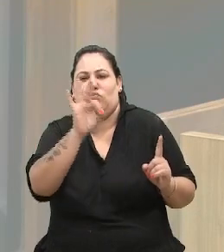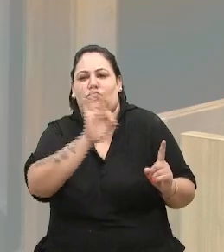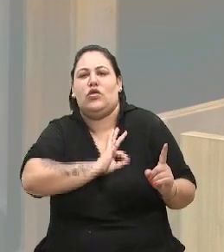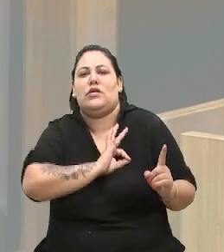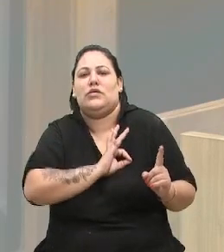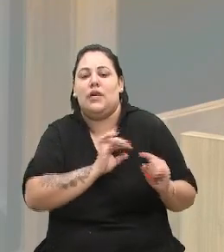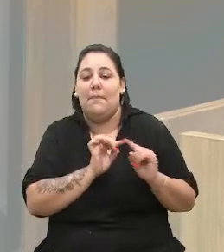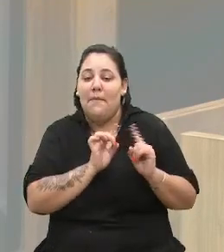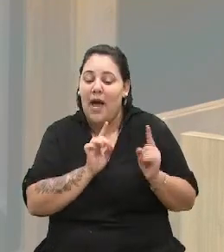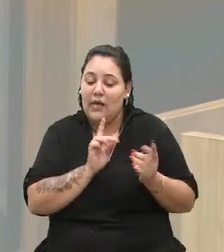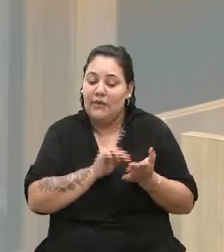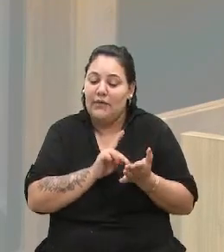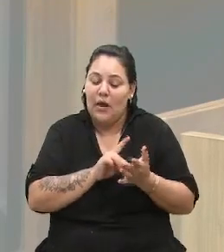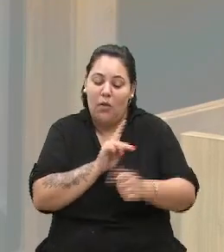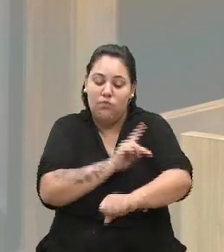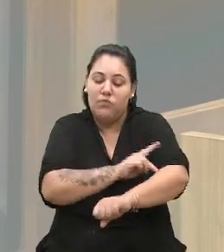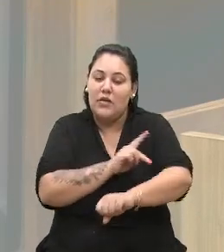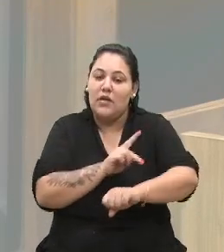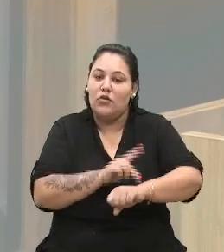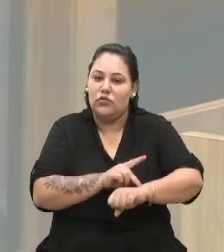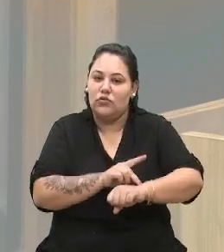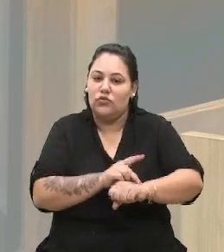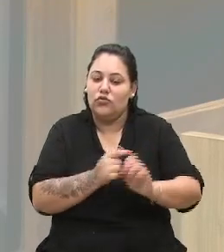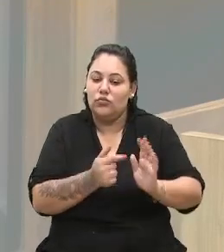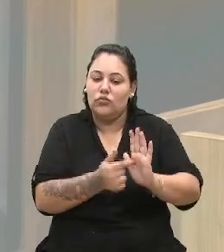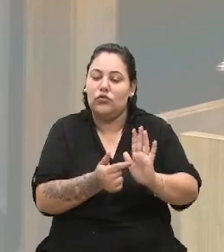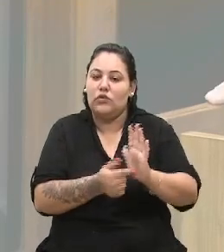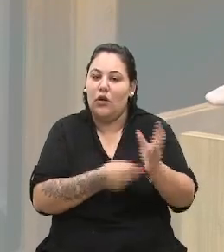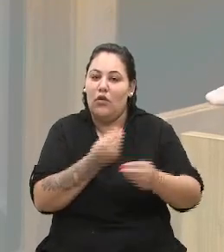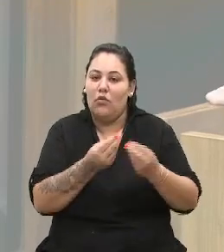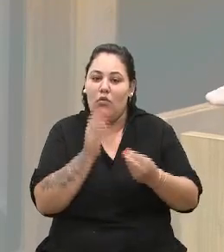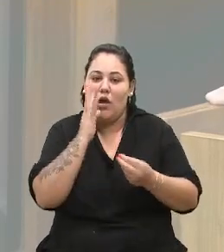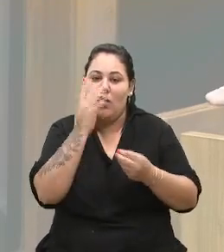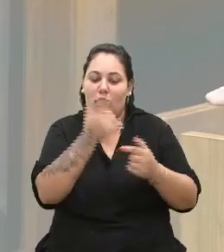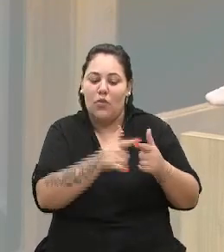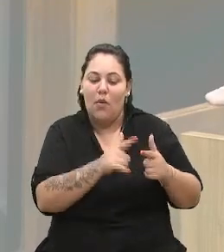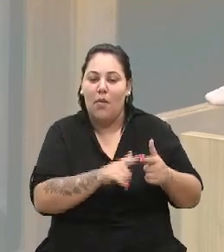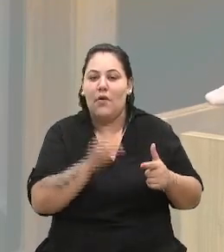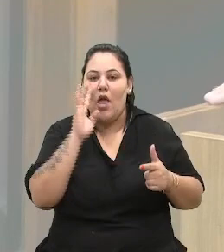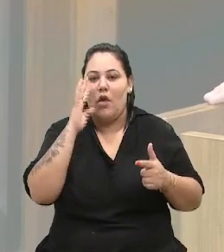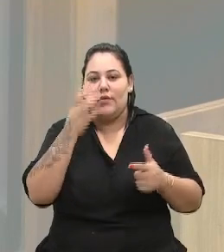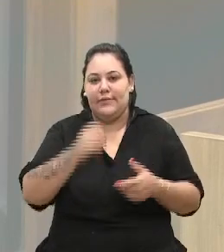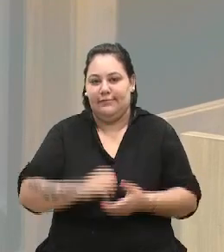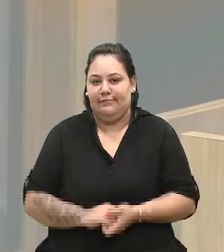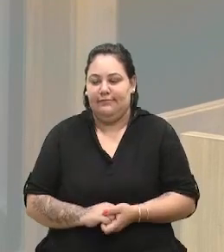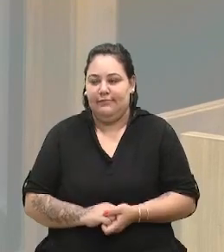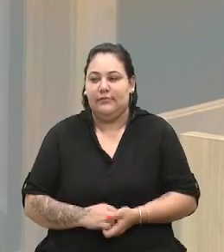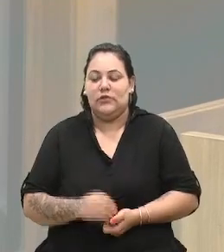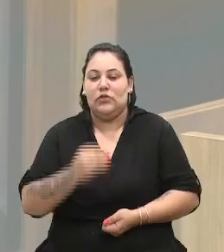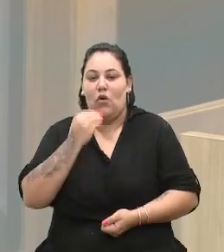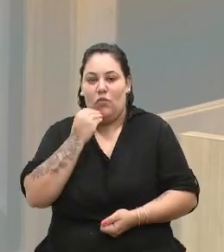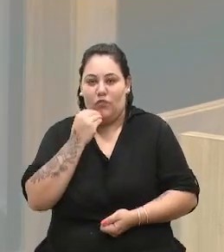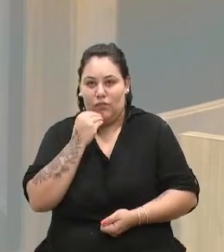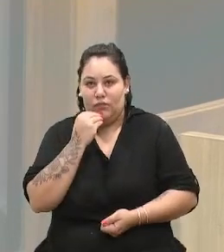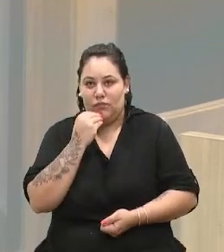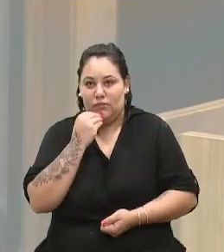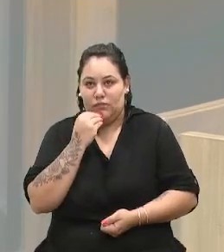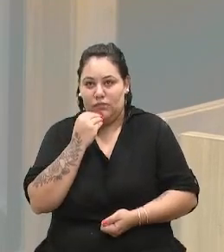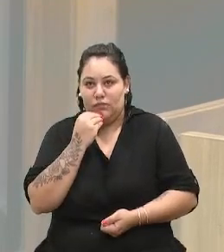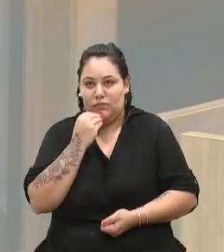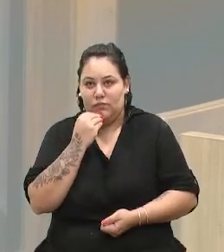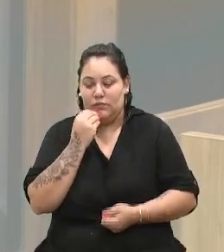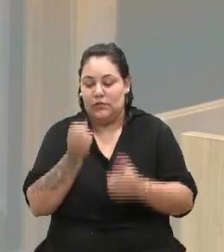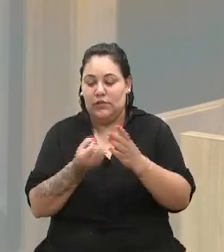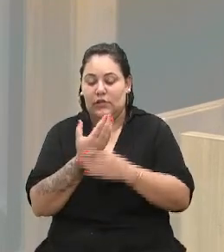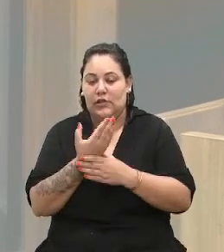fiscalização pedagógica, de apontar soluções para os problemas que ocorrem. E, claro, estabelecer normas